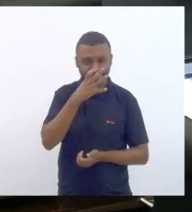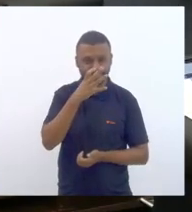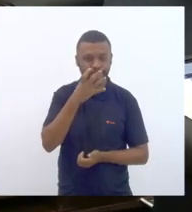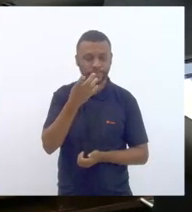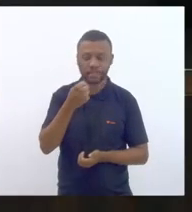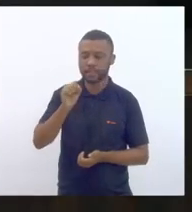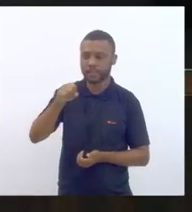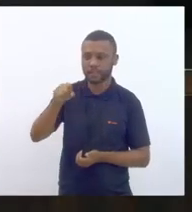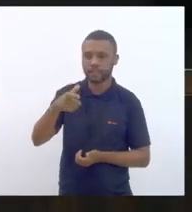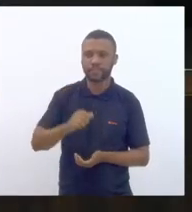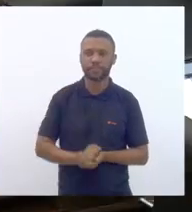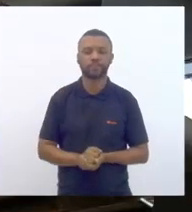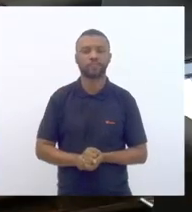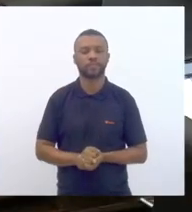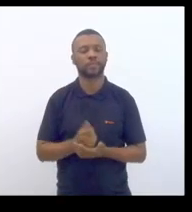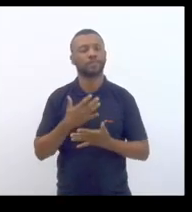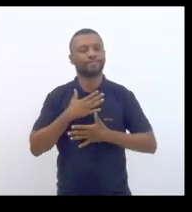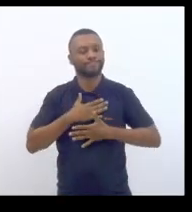Sim, Alexandre.